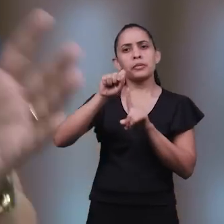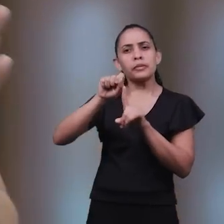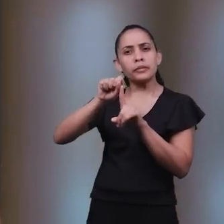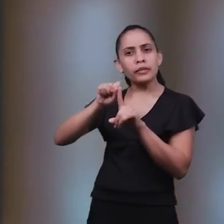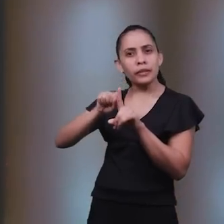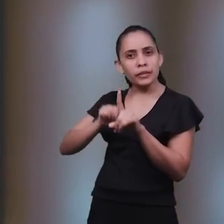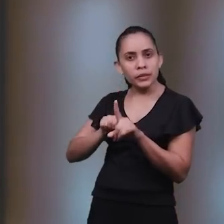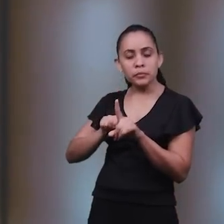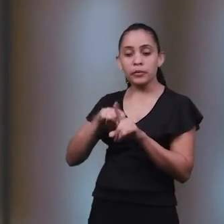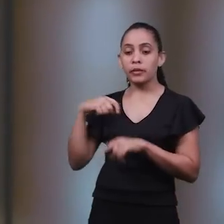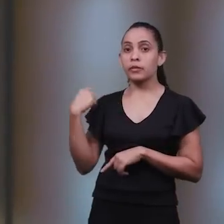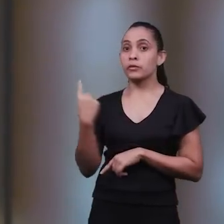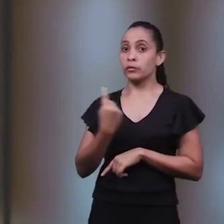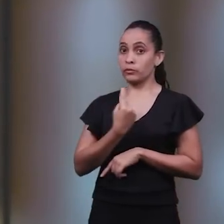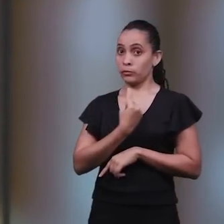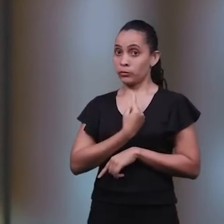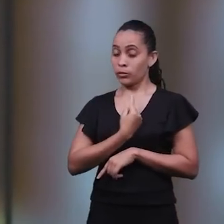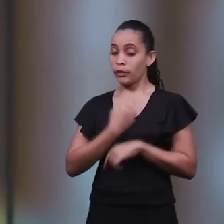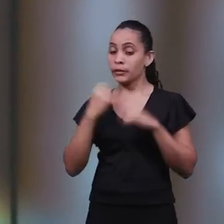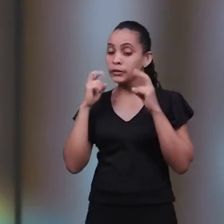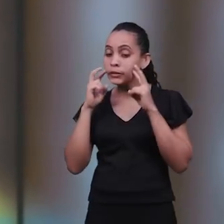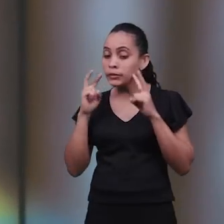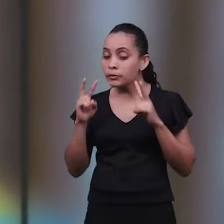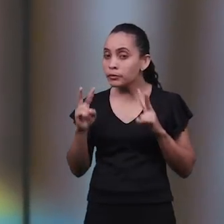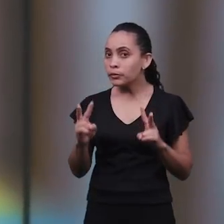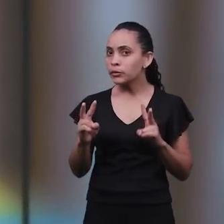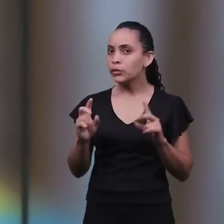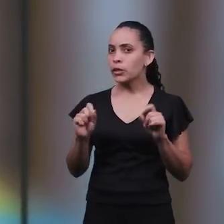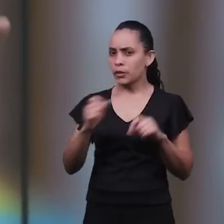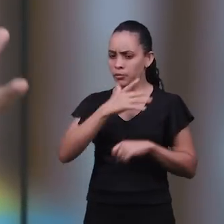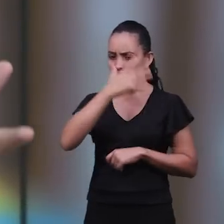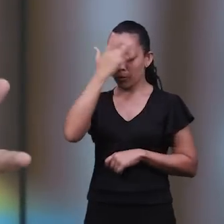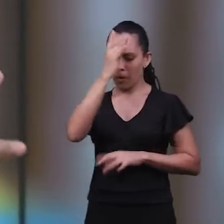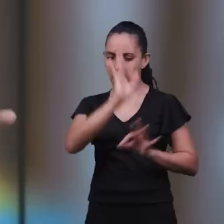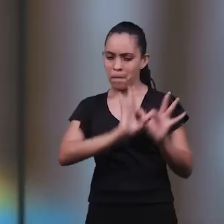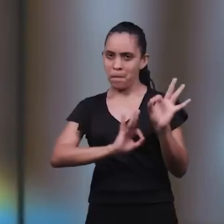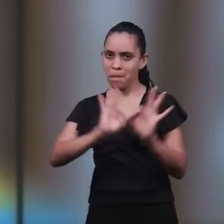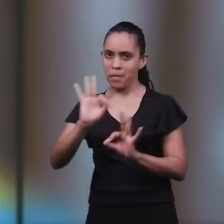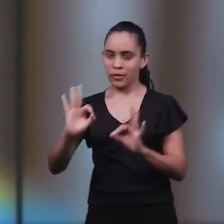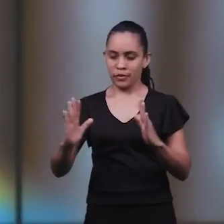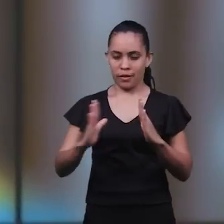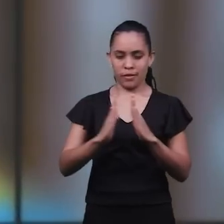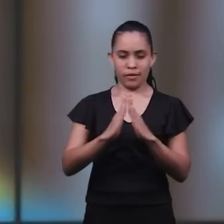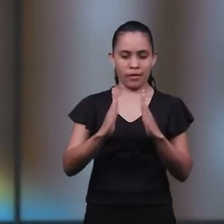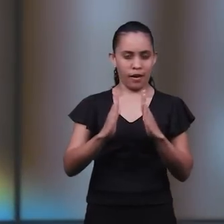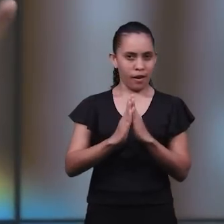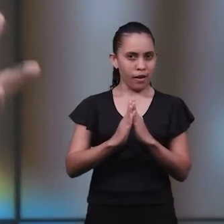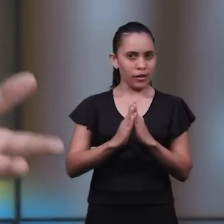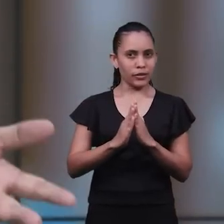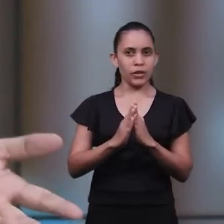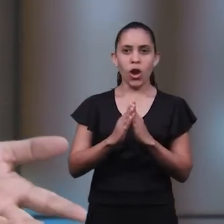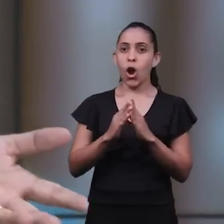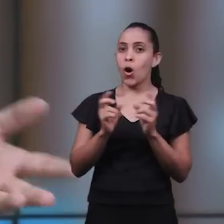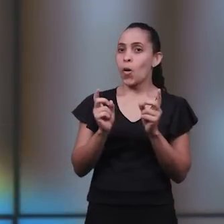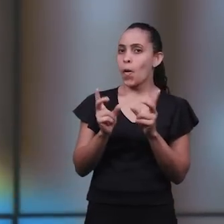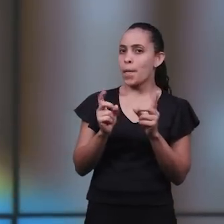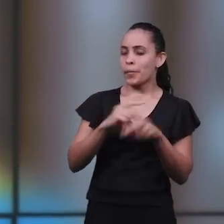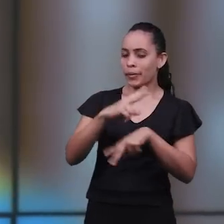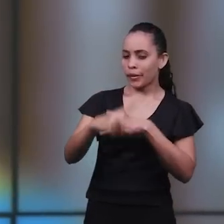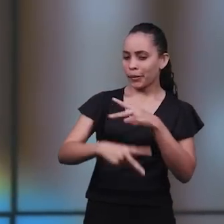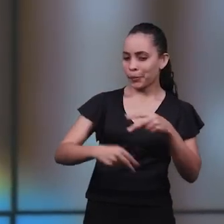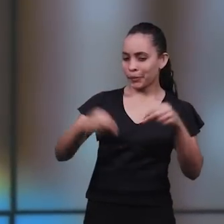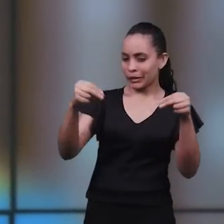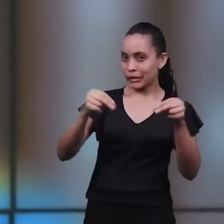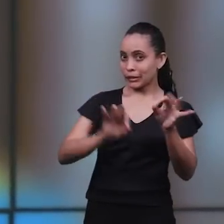mês, nós temos visto muitas pessoas arrumando suas casas, comprando muitos presentes,